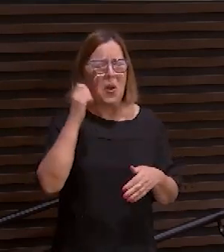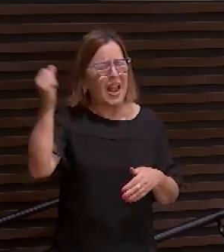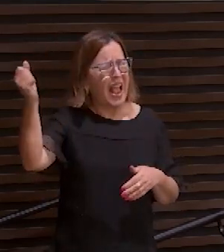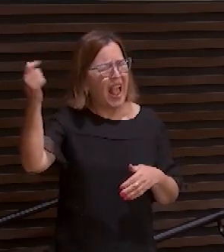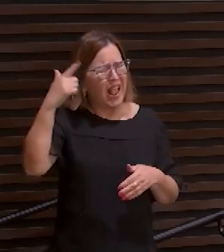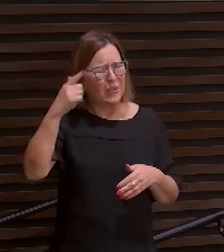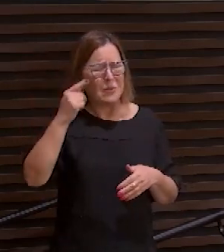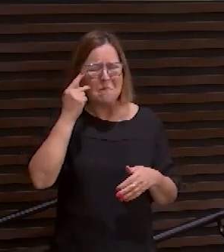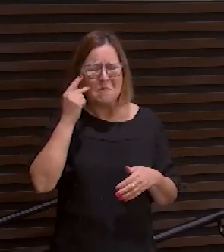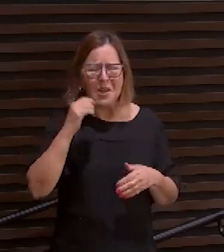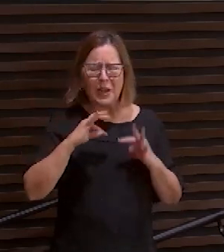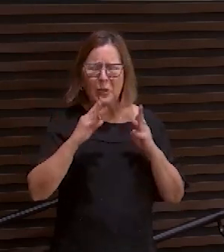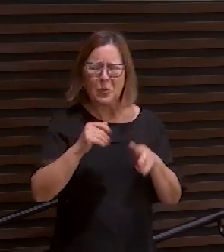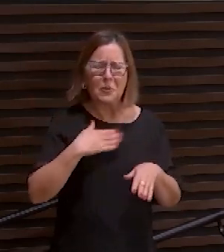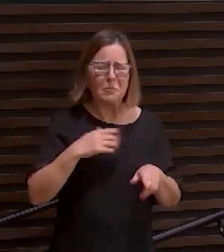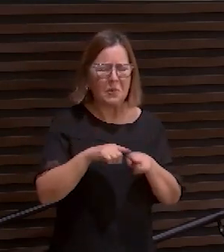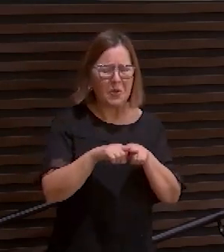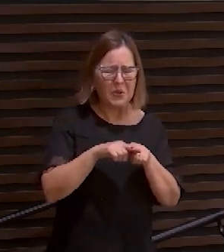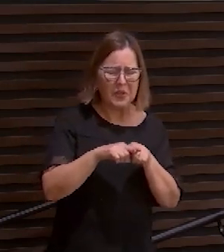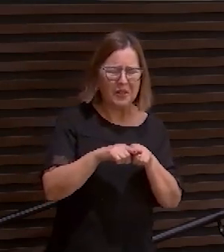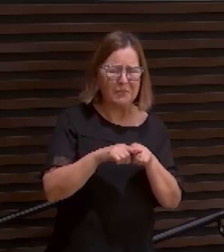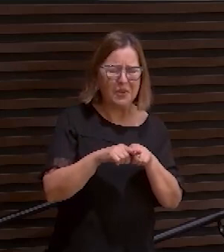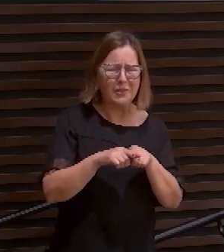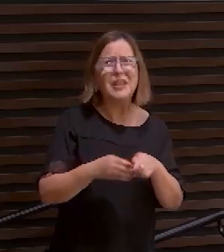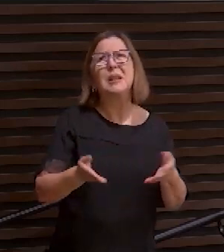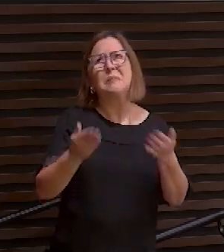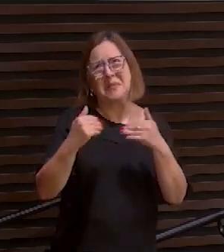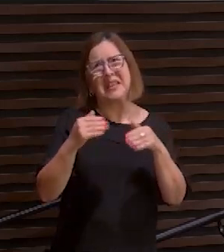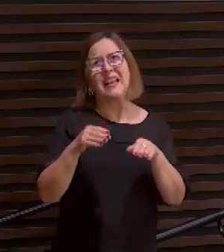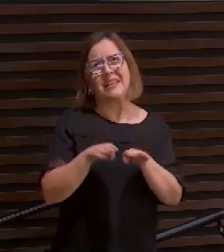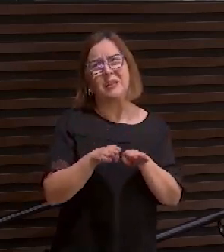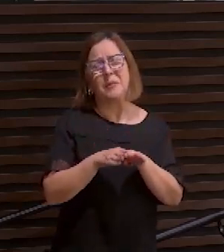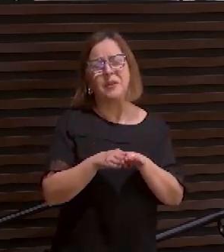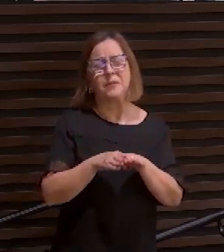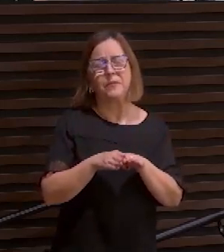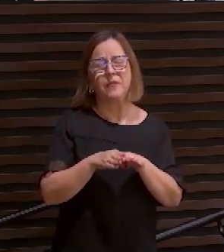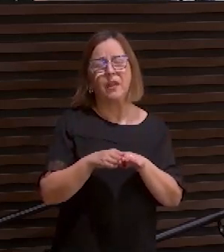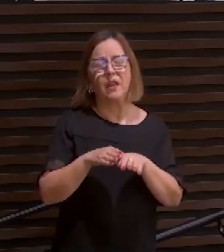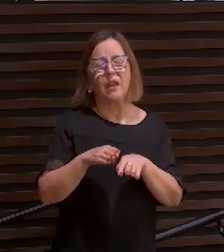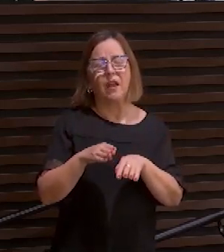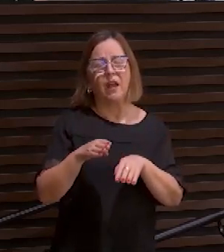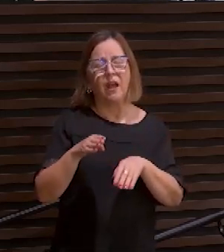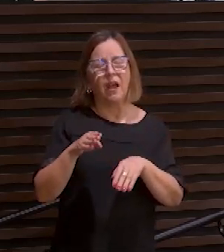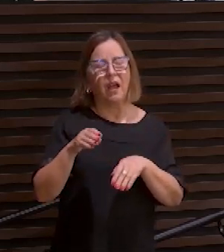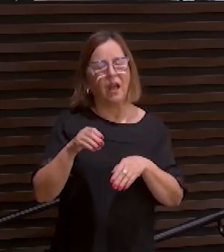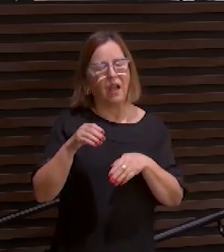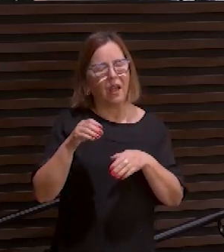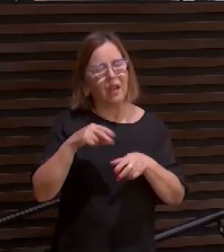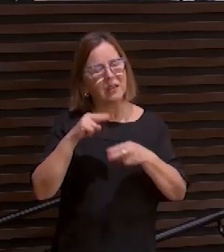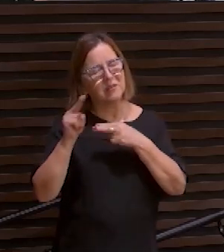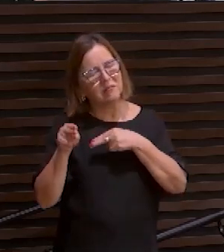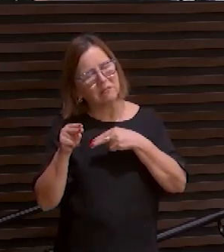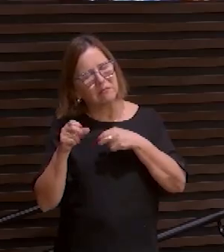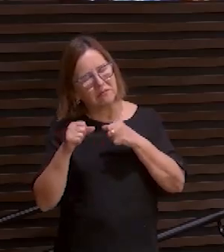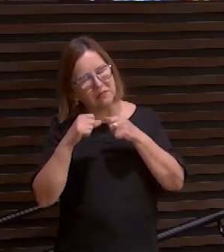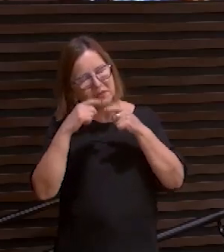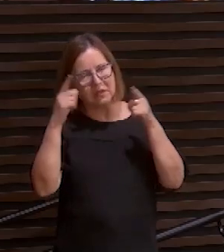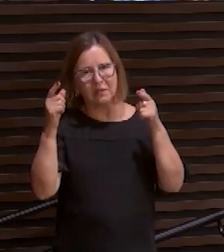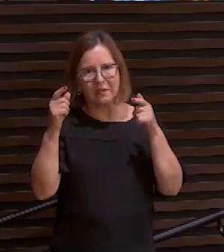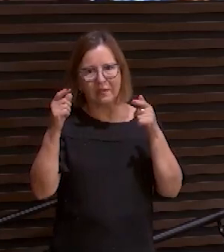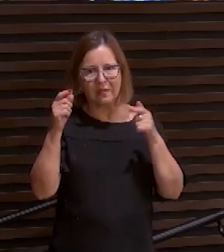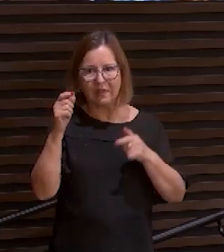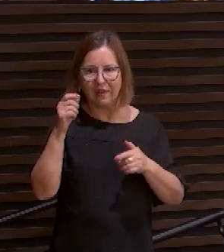fé. E no outro dia ela acordou e foi direto para o espelho e lá estavam seus olhos